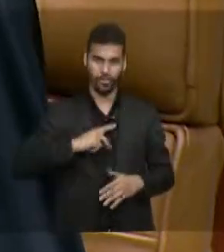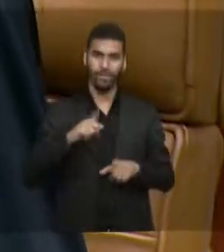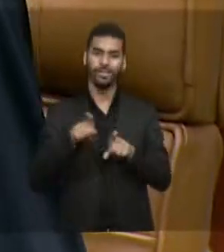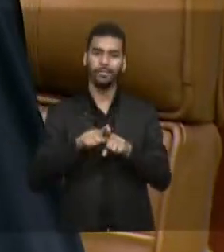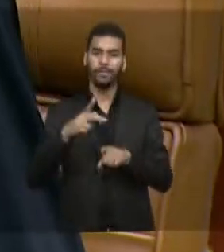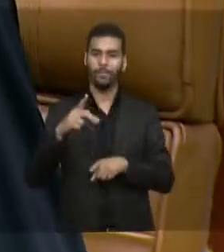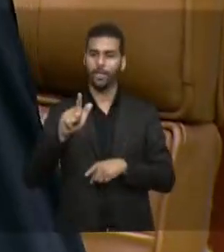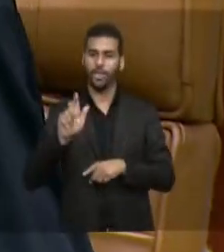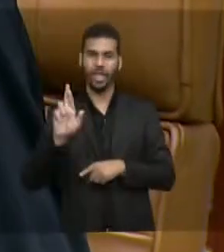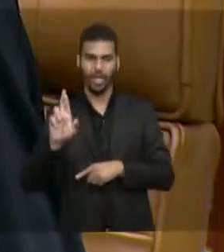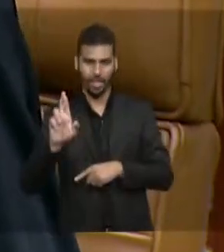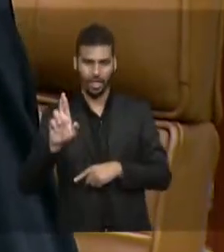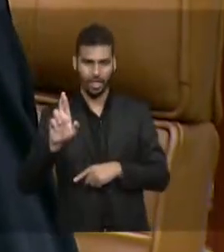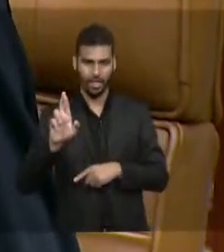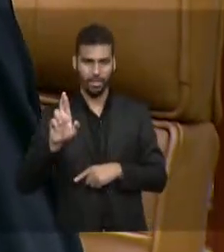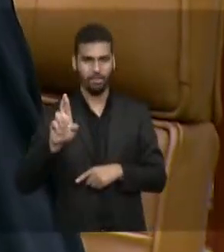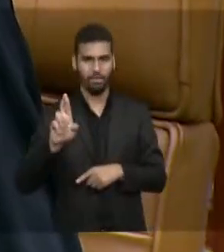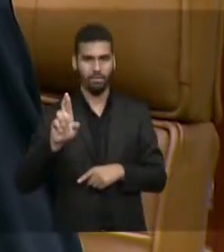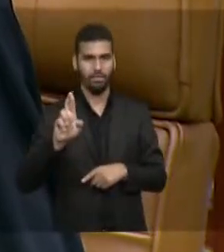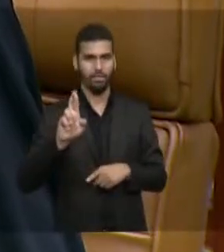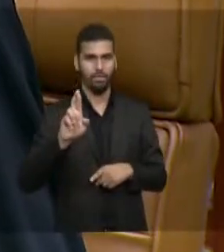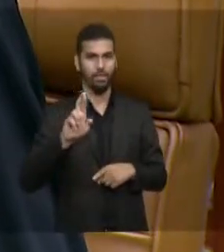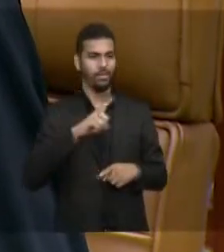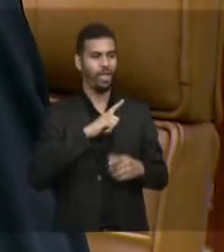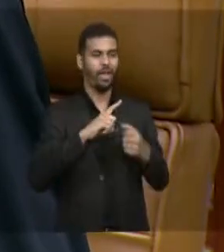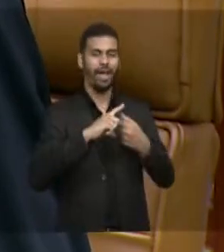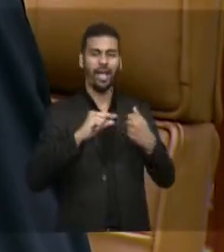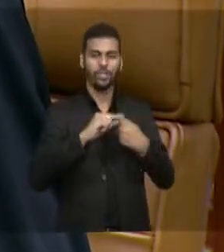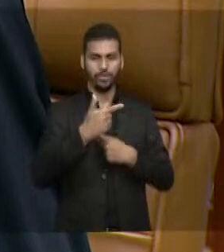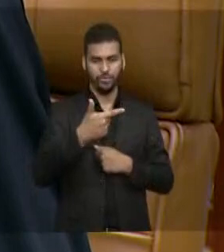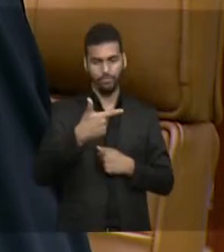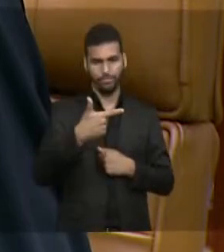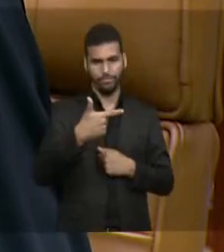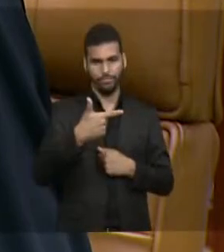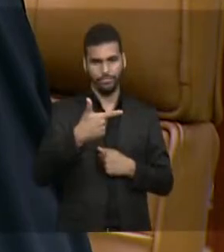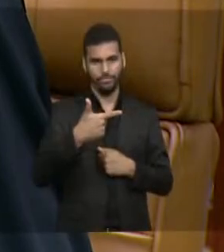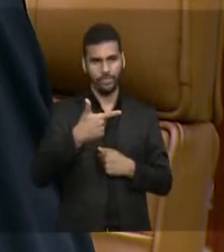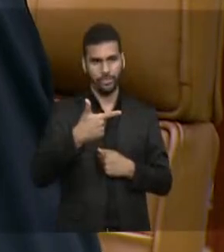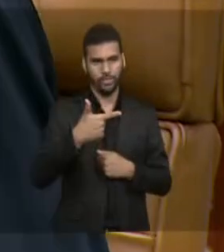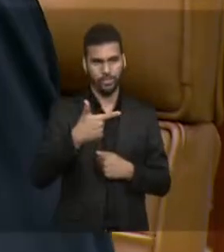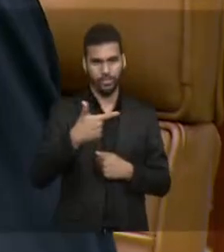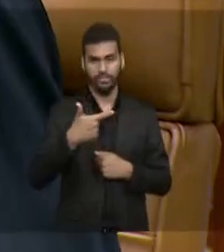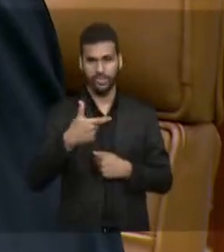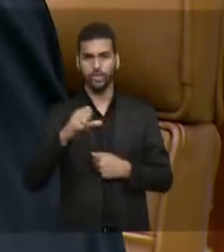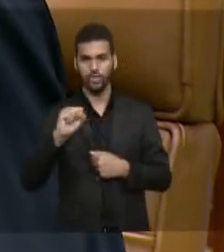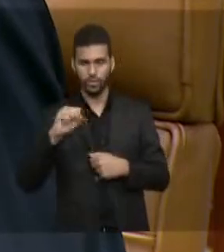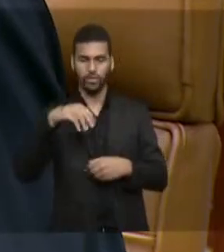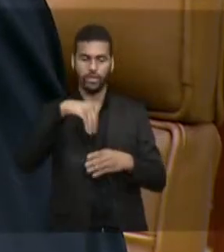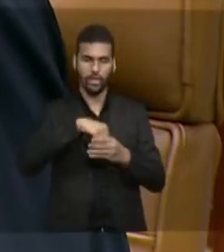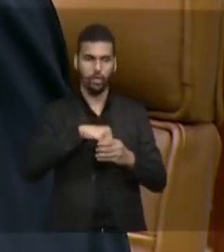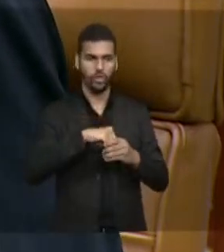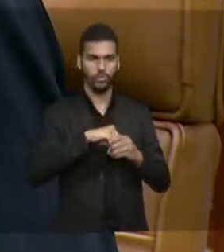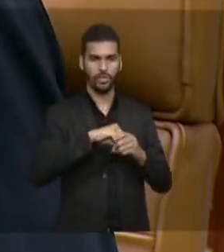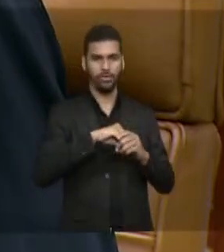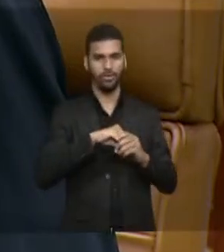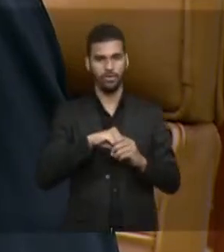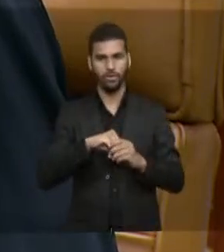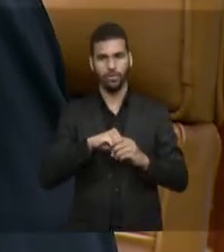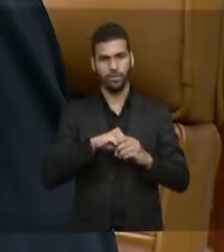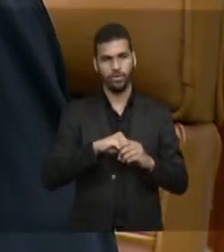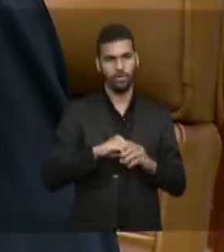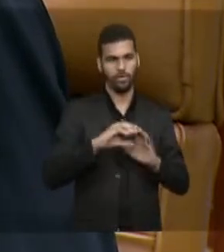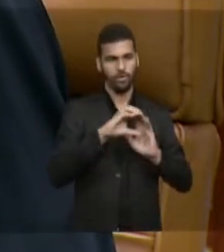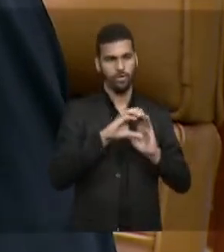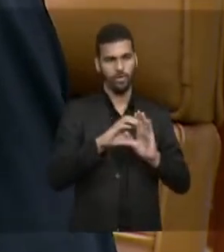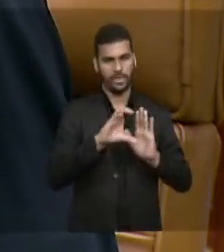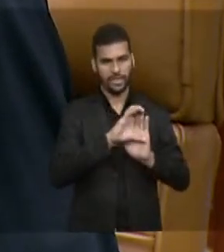o acordo e não persecução penal previsto no artigo 28 A do Código de Processo Penal é salientando que o ministério